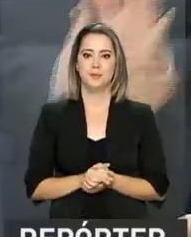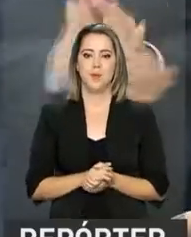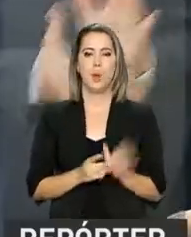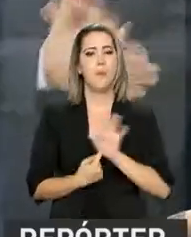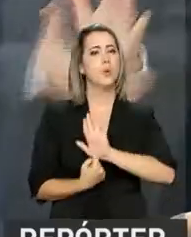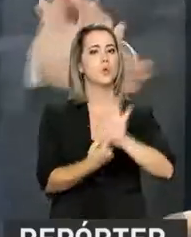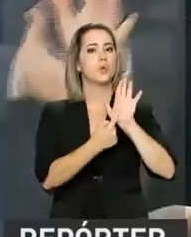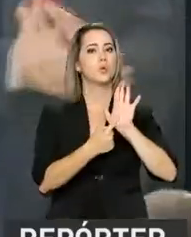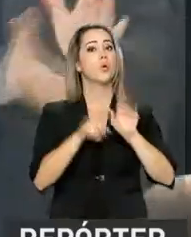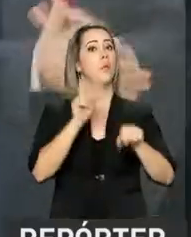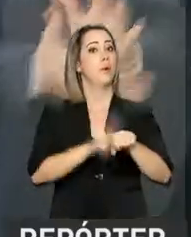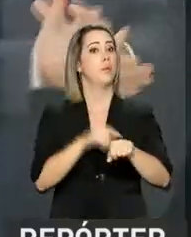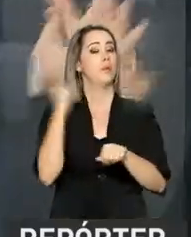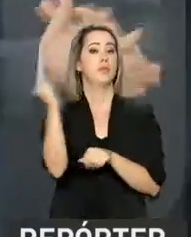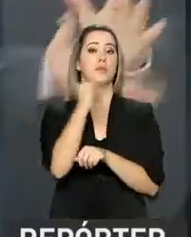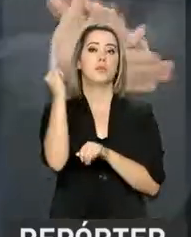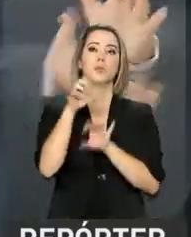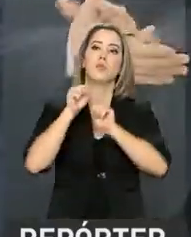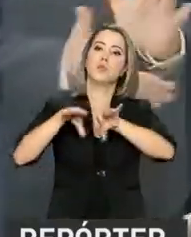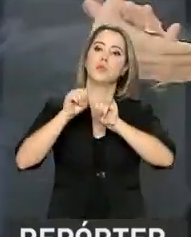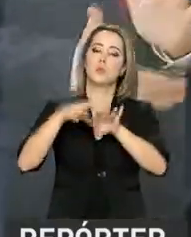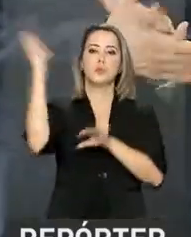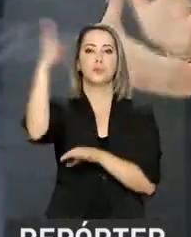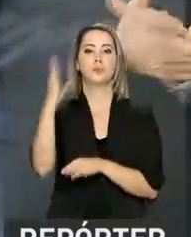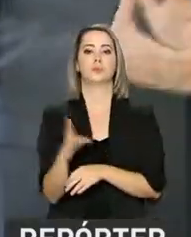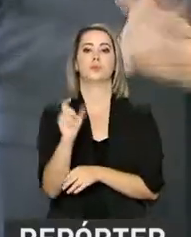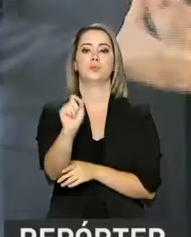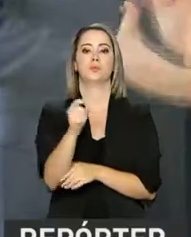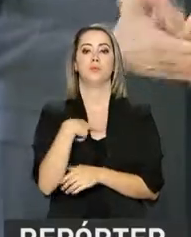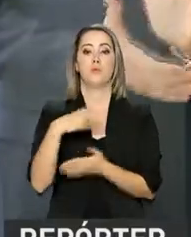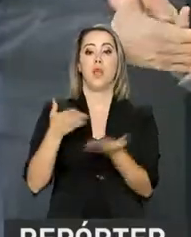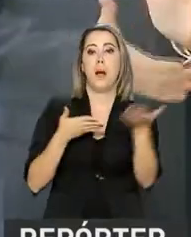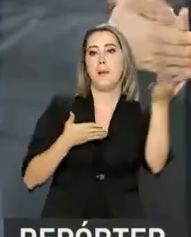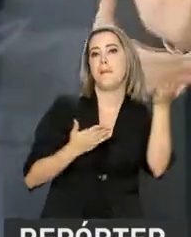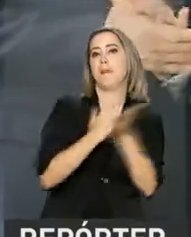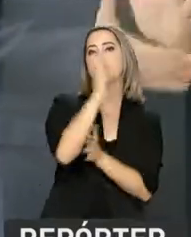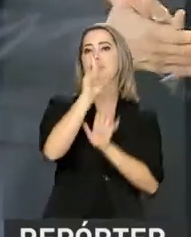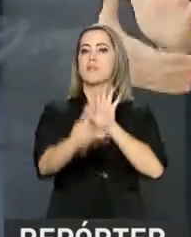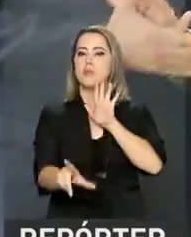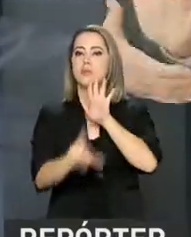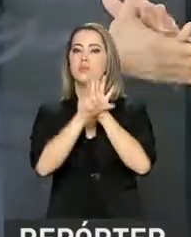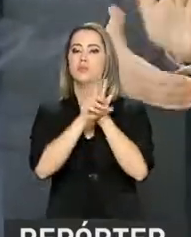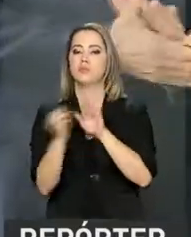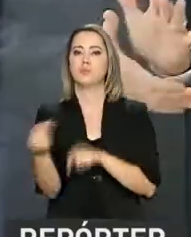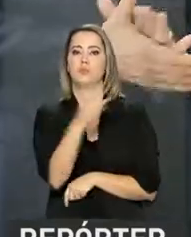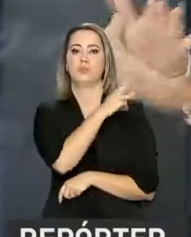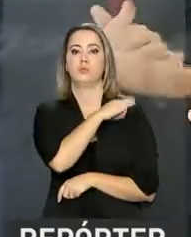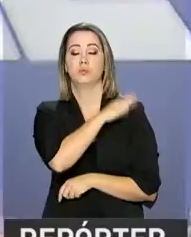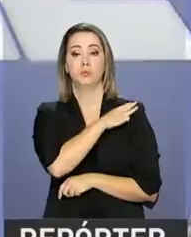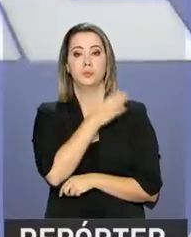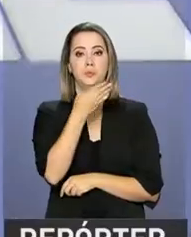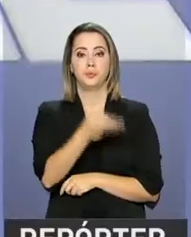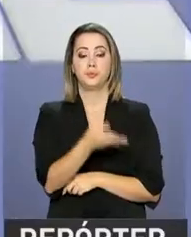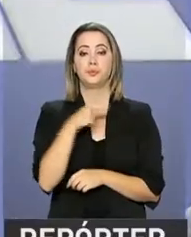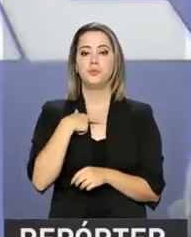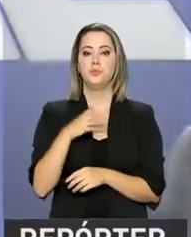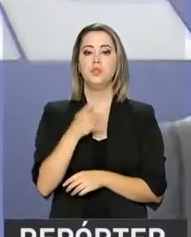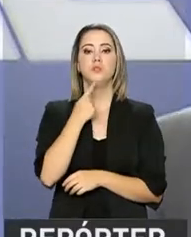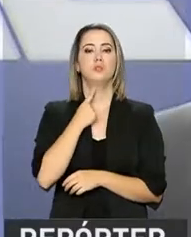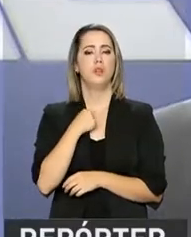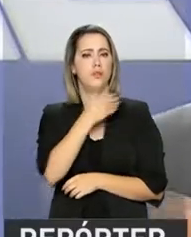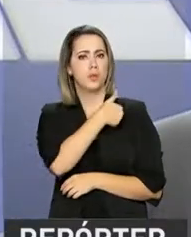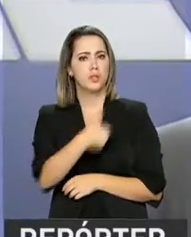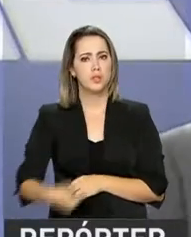indicou um momento importante para a educação brasileira. A sanção da lei que reforma o ensino médio e a intenção